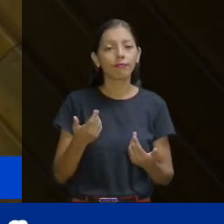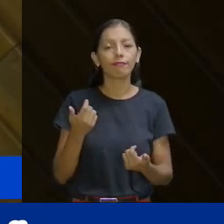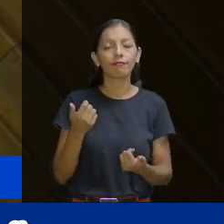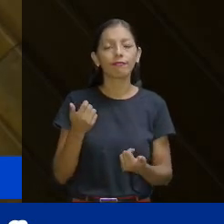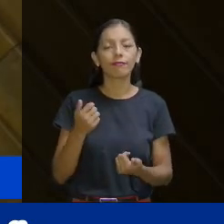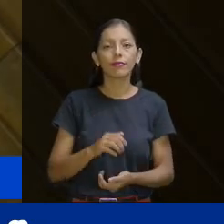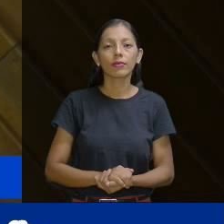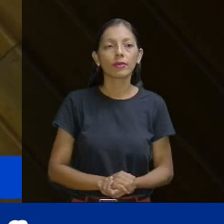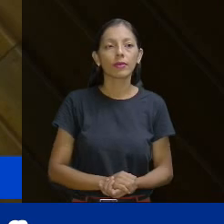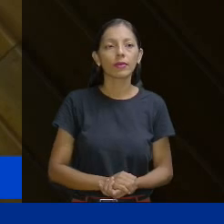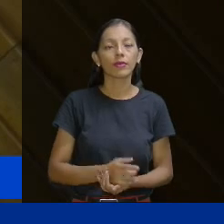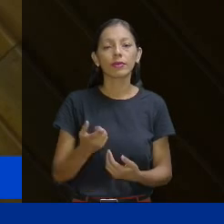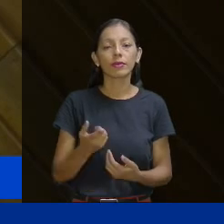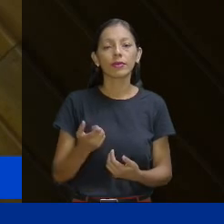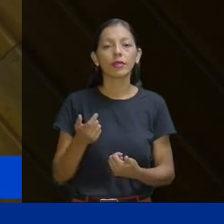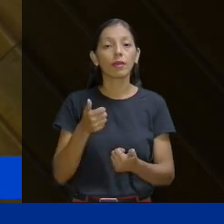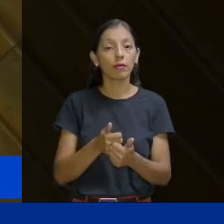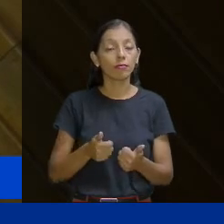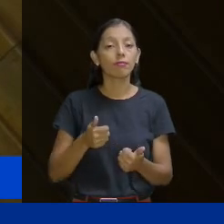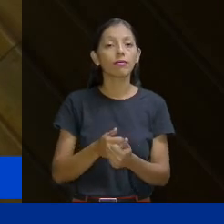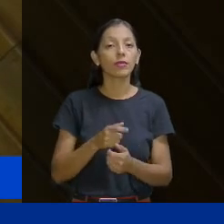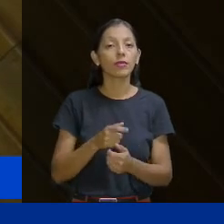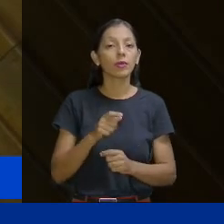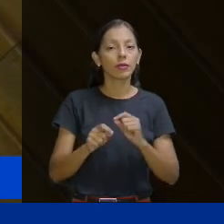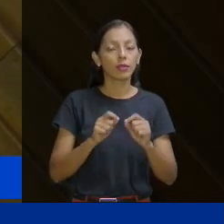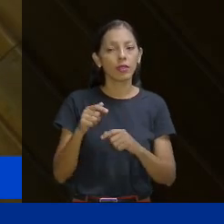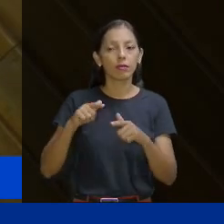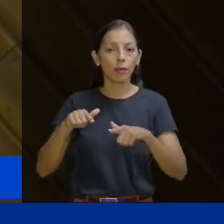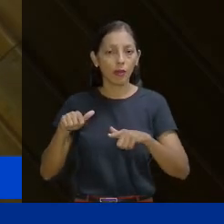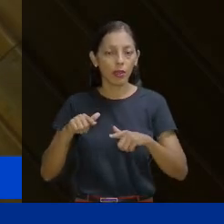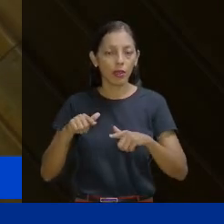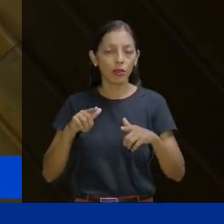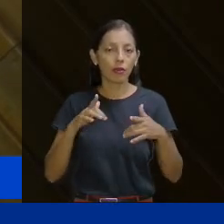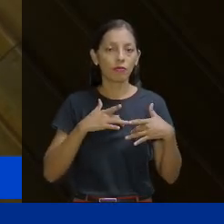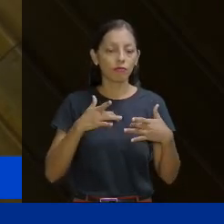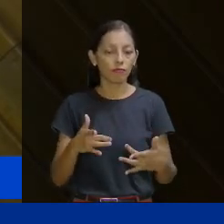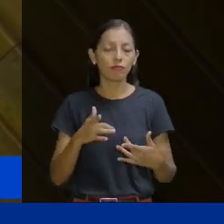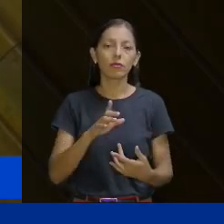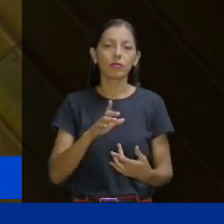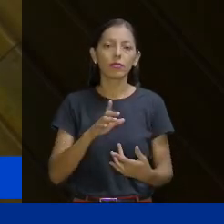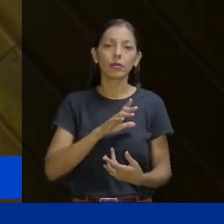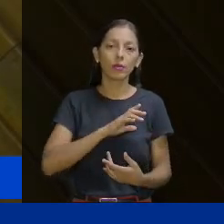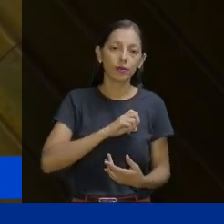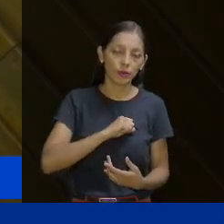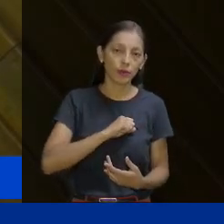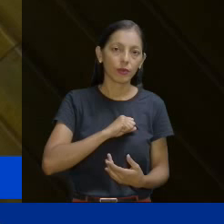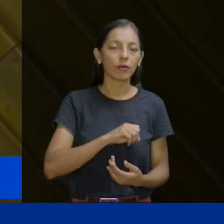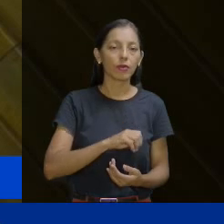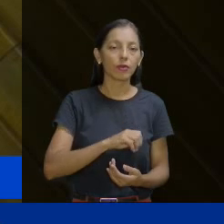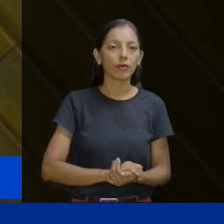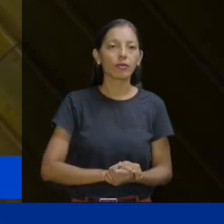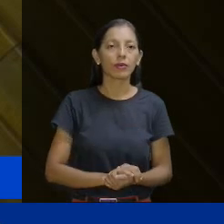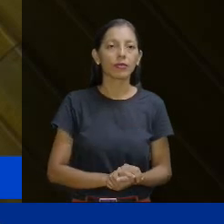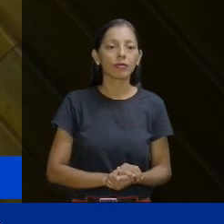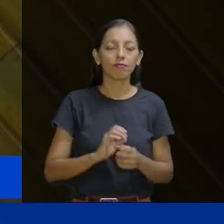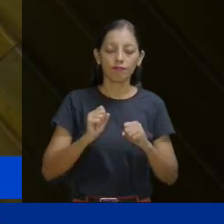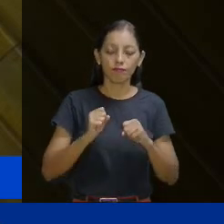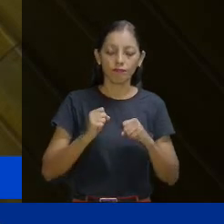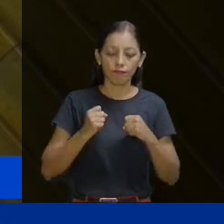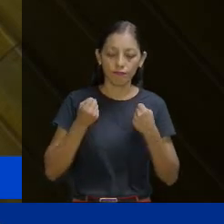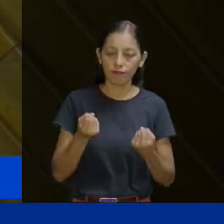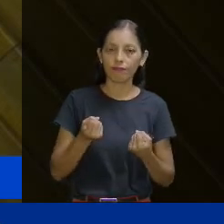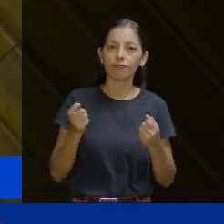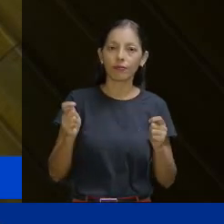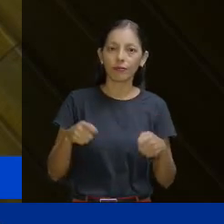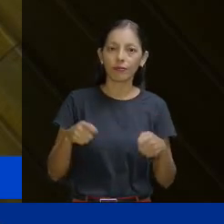com bastante discrição, mas com muita dedicação e muito amor. Eu estou completando